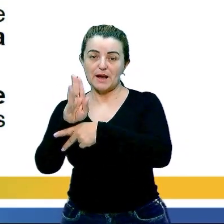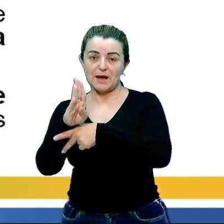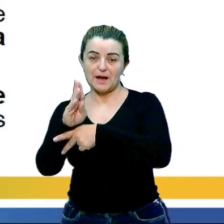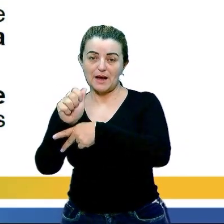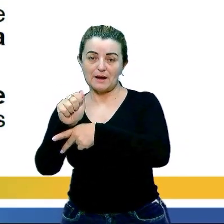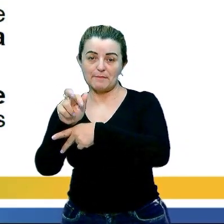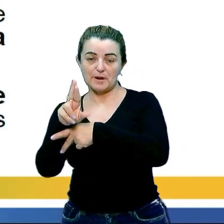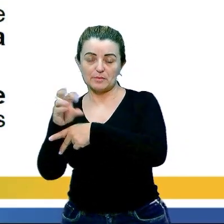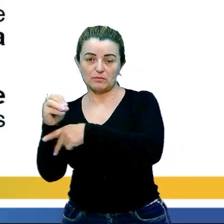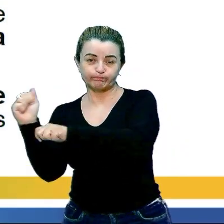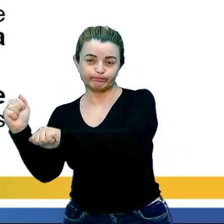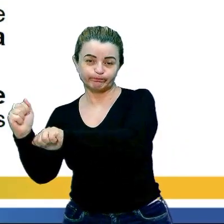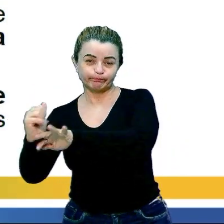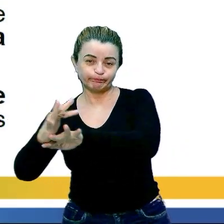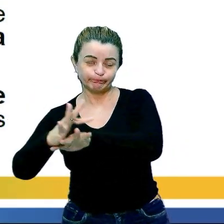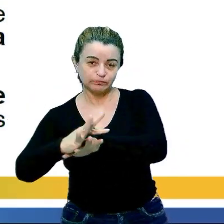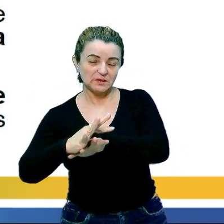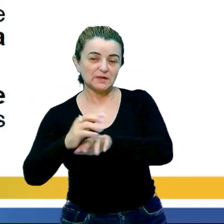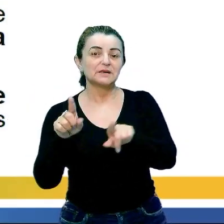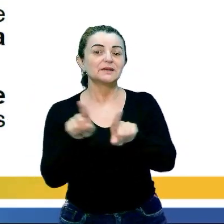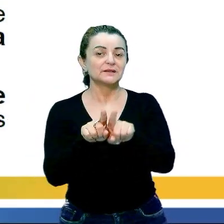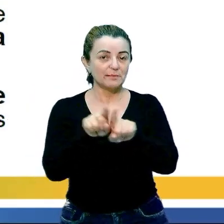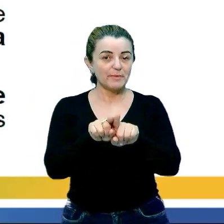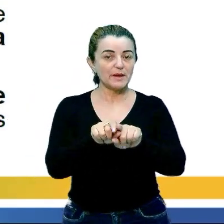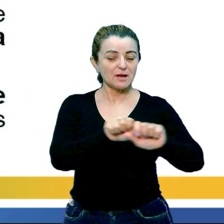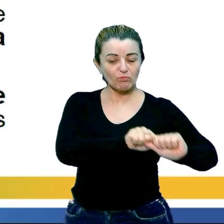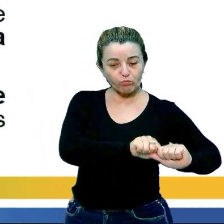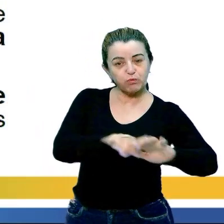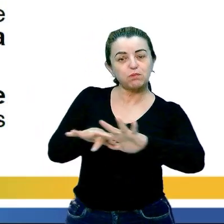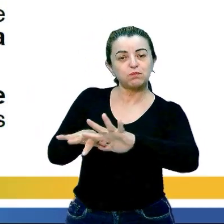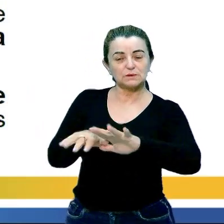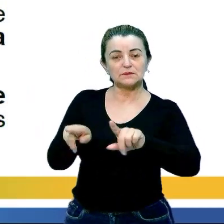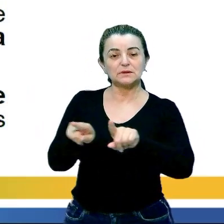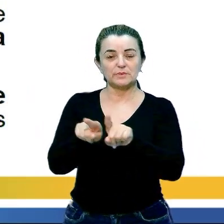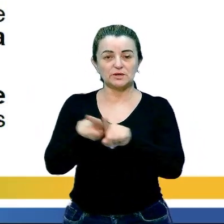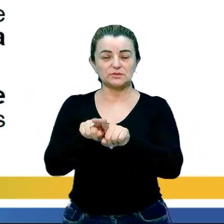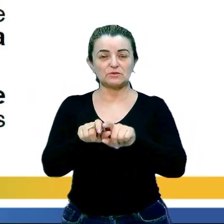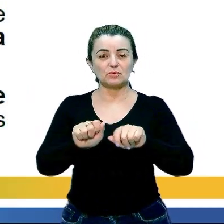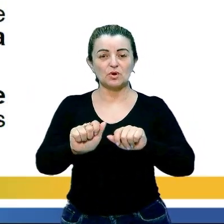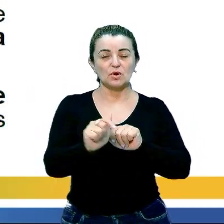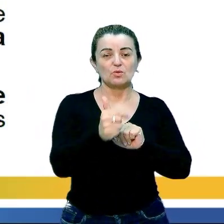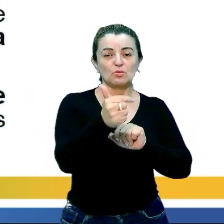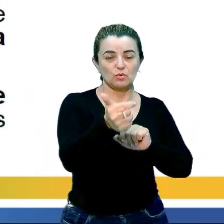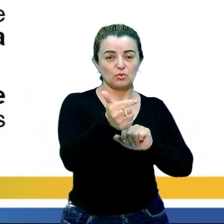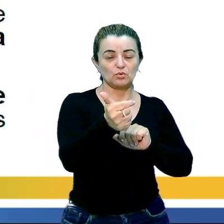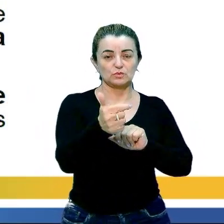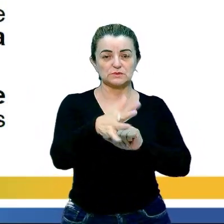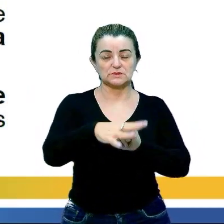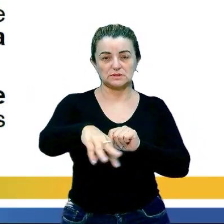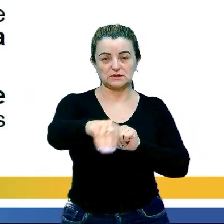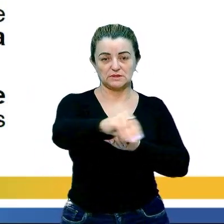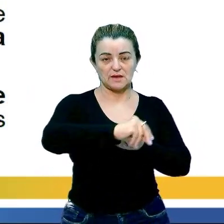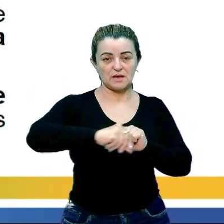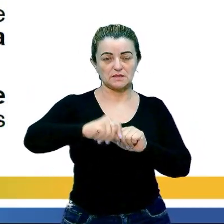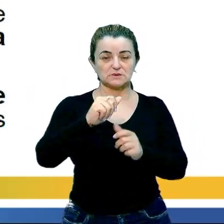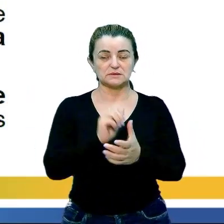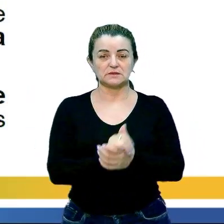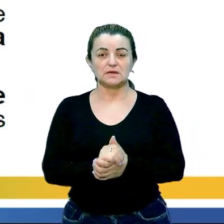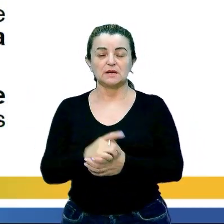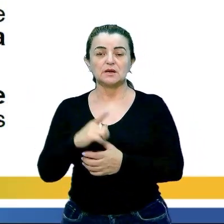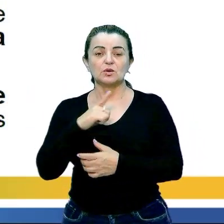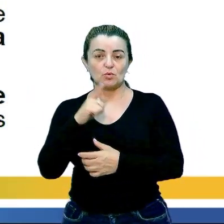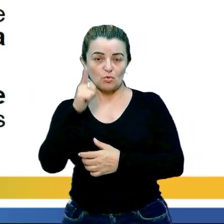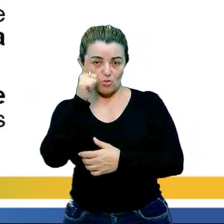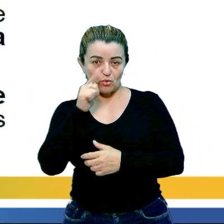do Ocidente, né, a Roma do Oriente também estava sendo atacada pelos muçulmanos, que conseguiram ocupar o norte